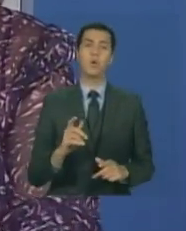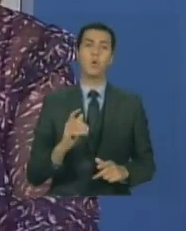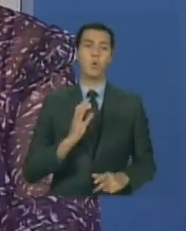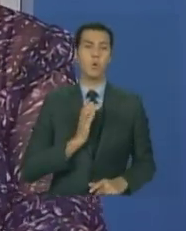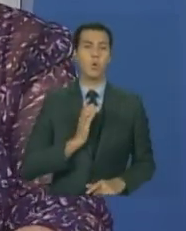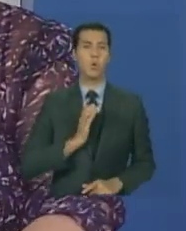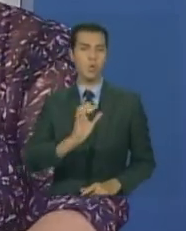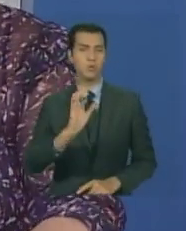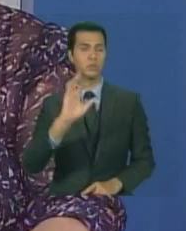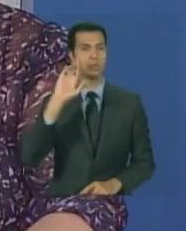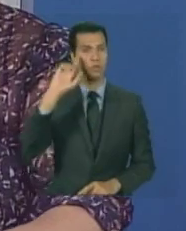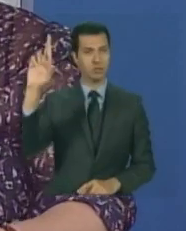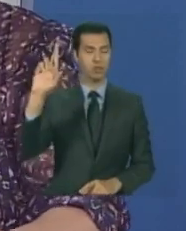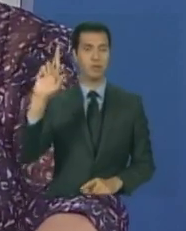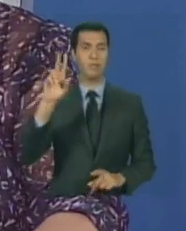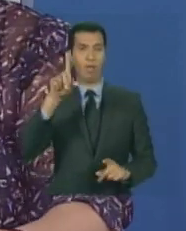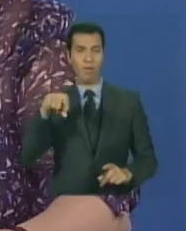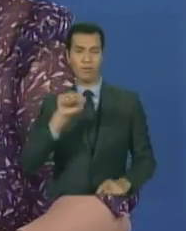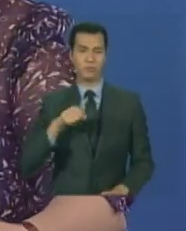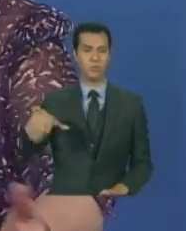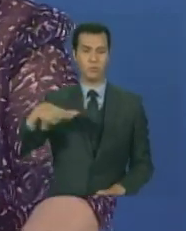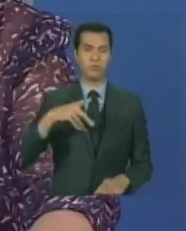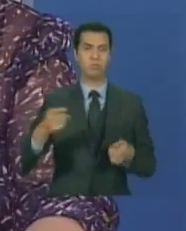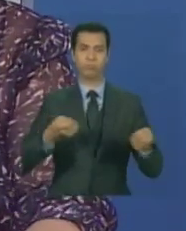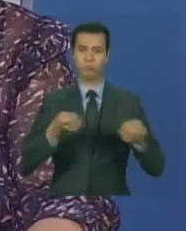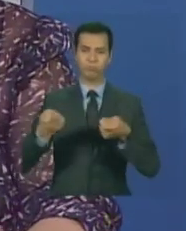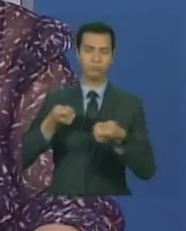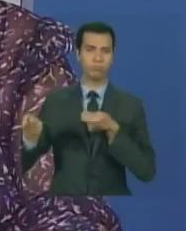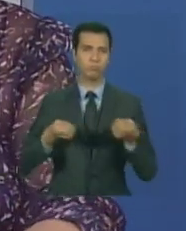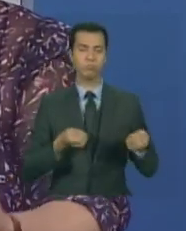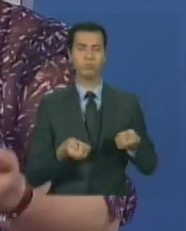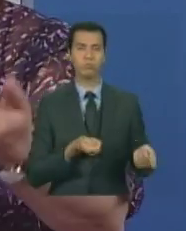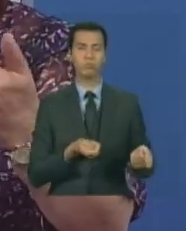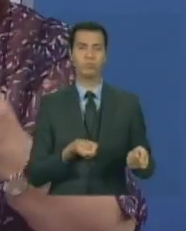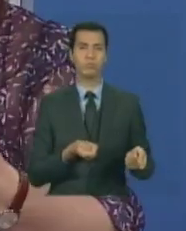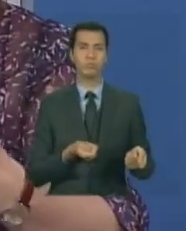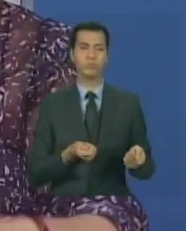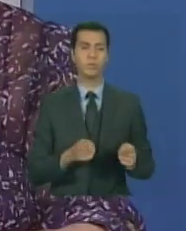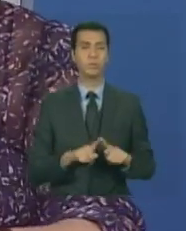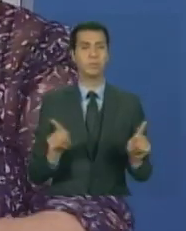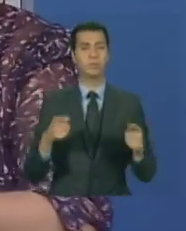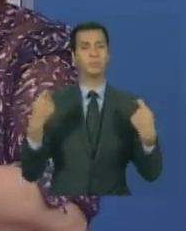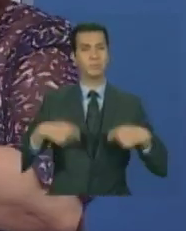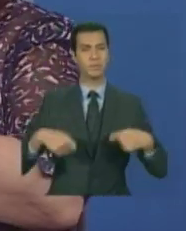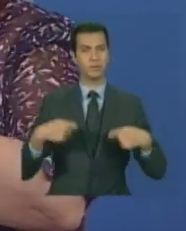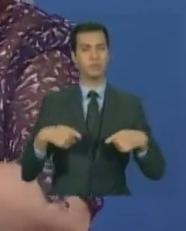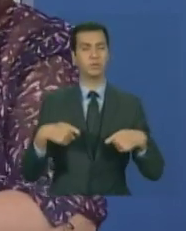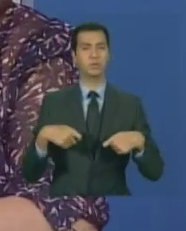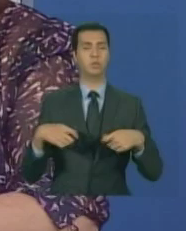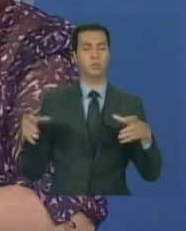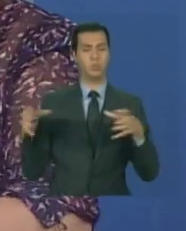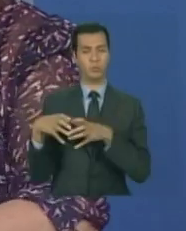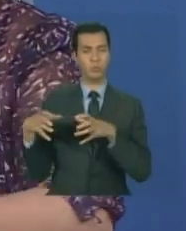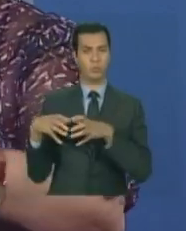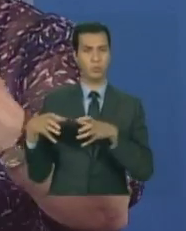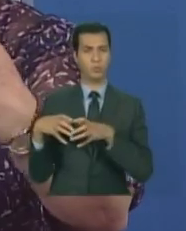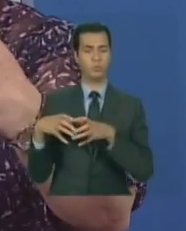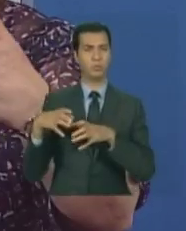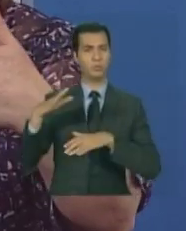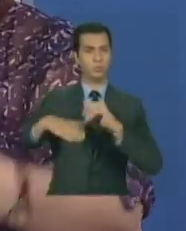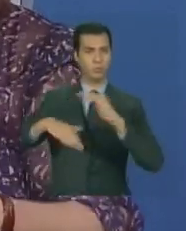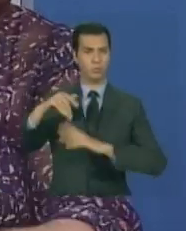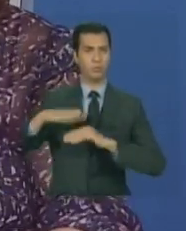coordenadora desse comitê gestor, né? Mas que a assistência social e